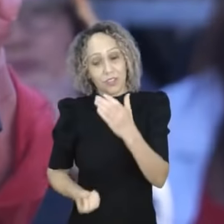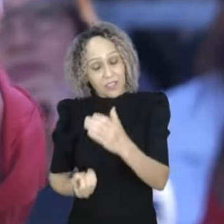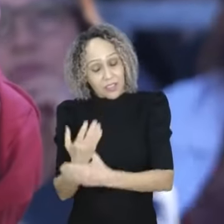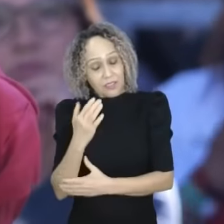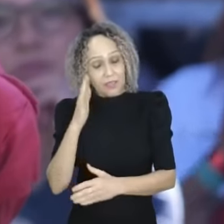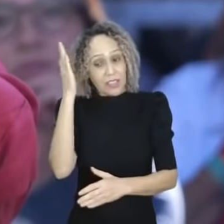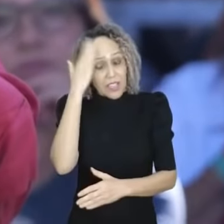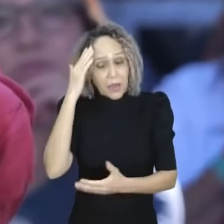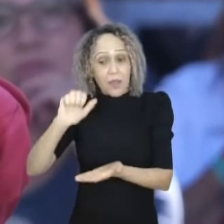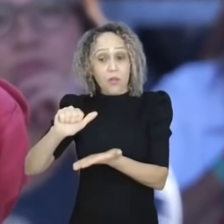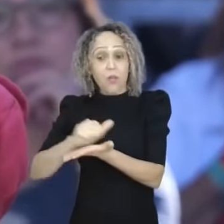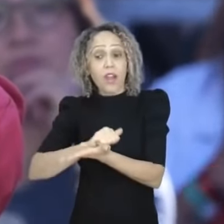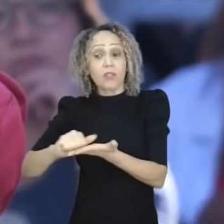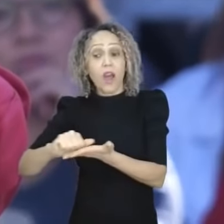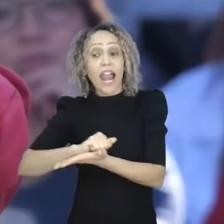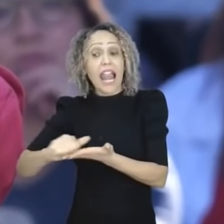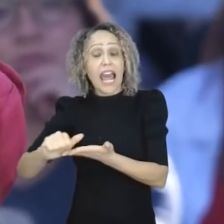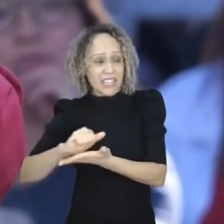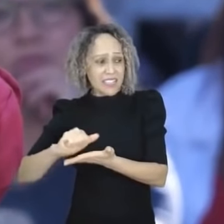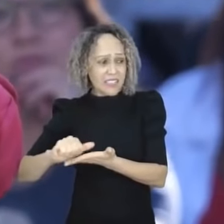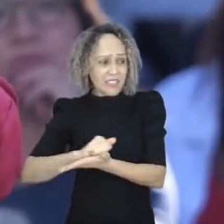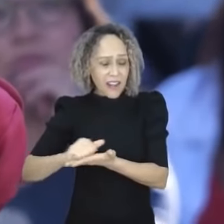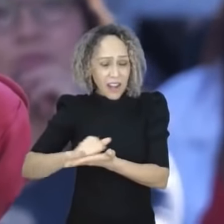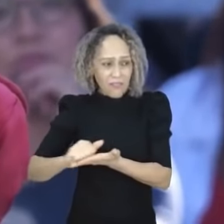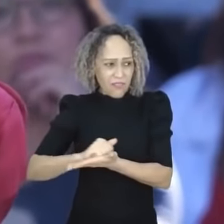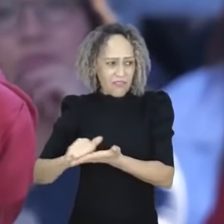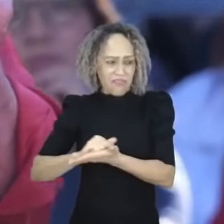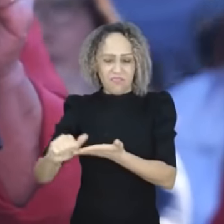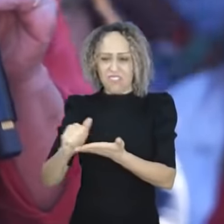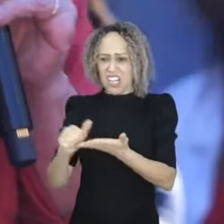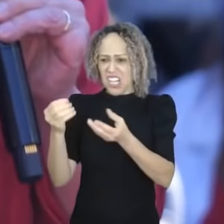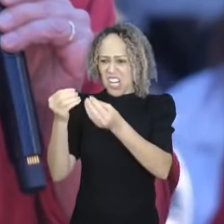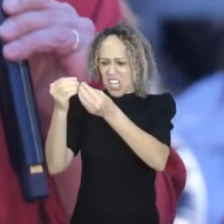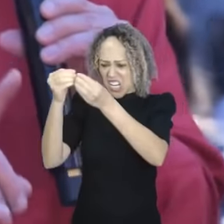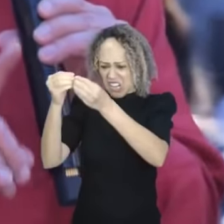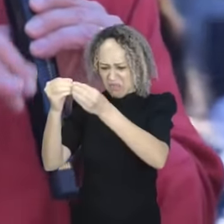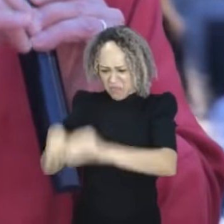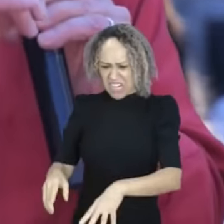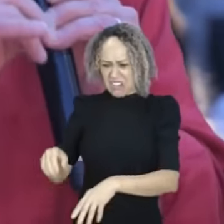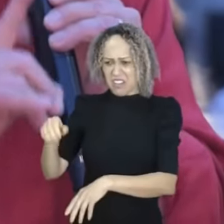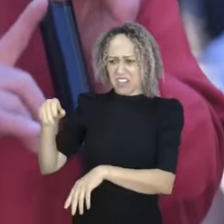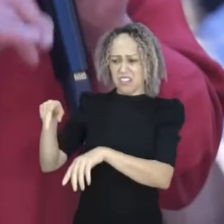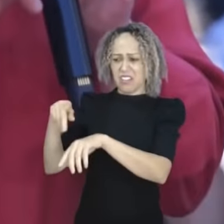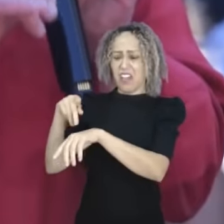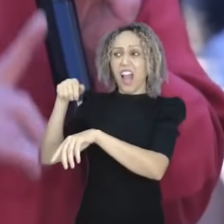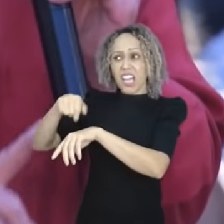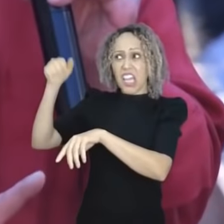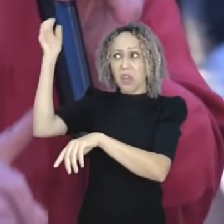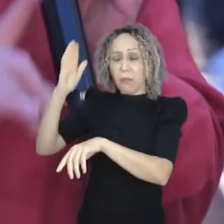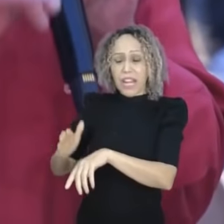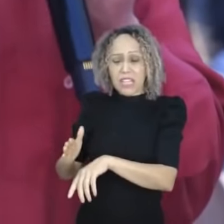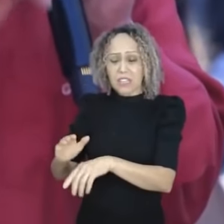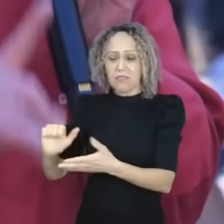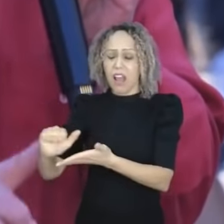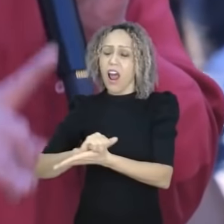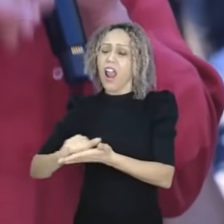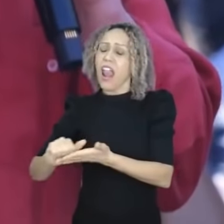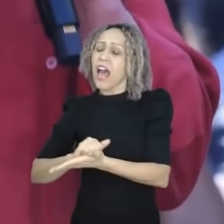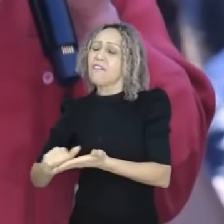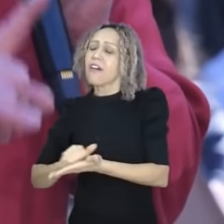de prejuízo a esse país? A Lava Jato é responsável por 4 milhões e 4